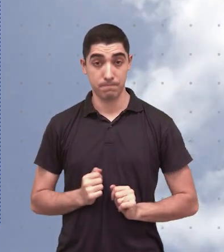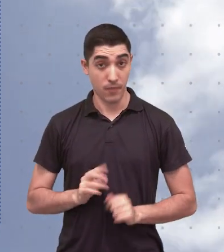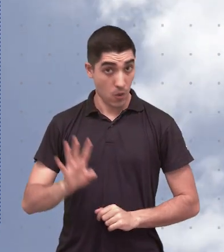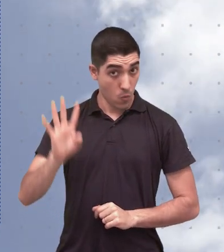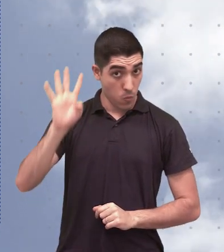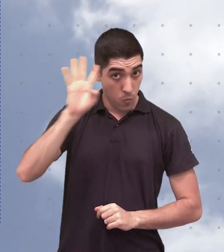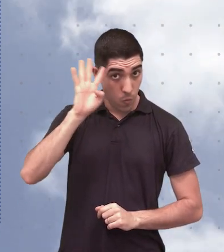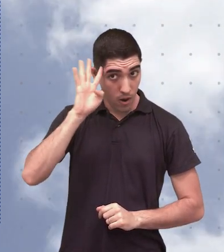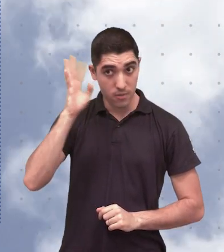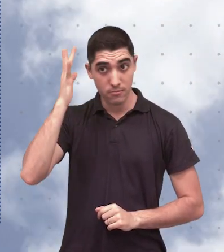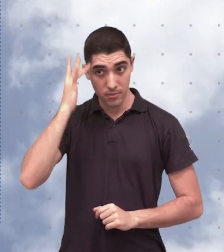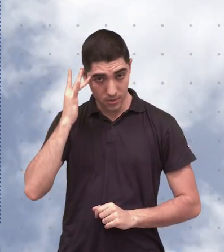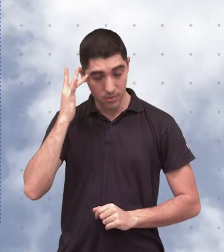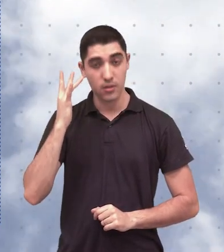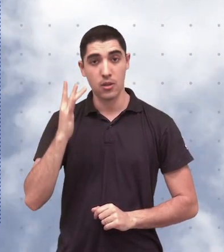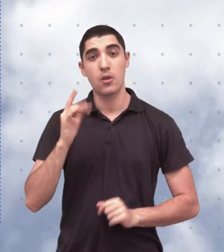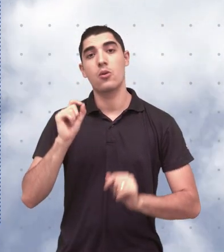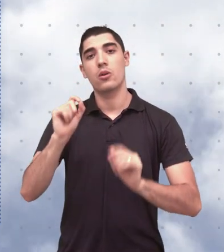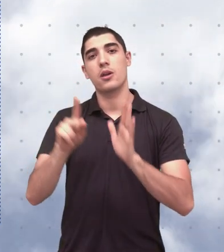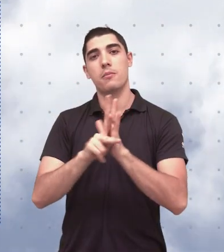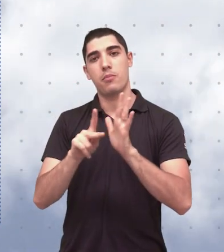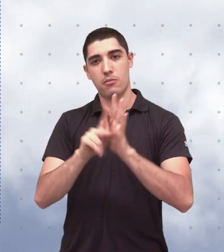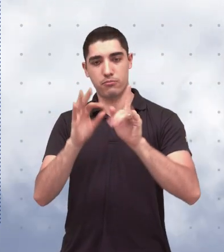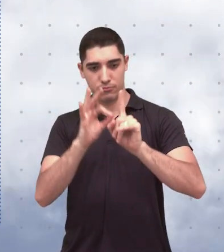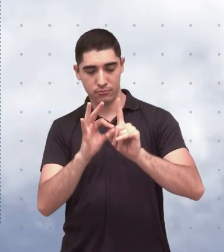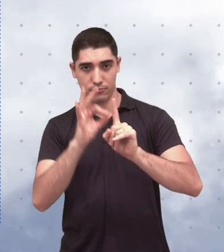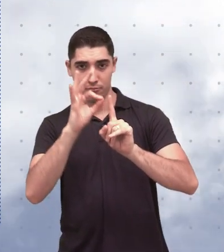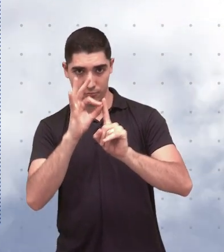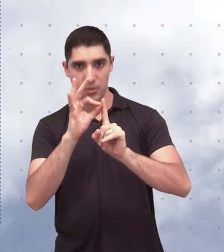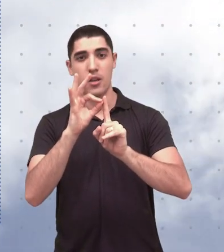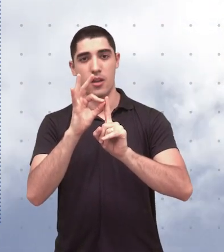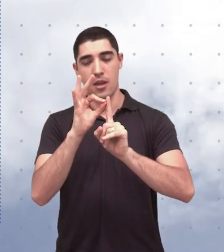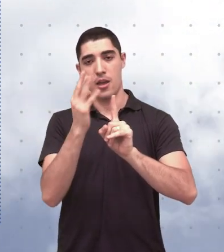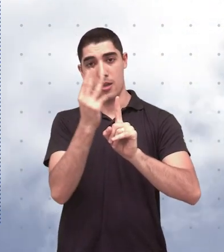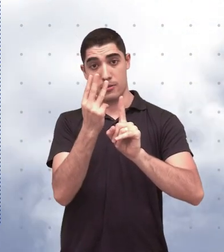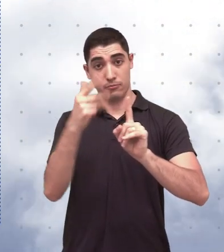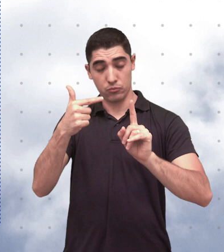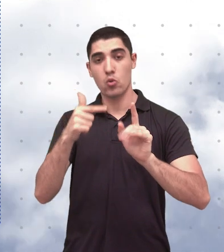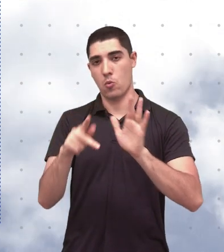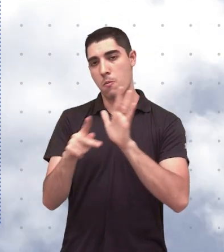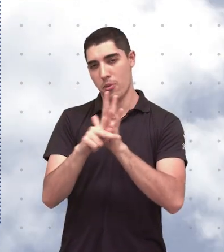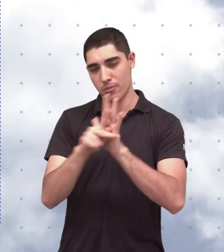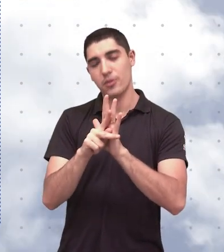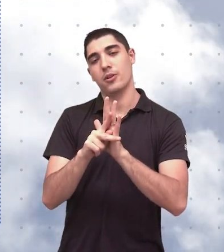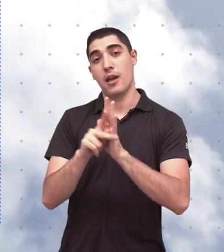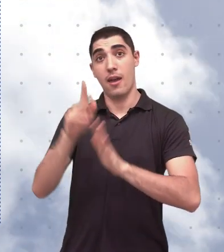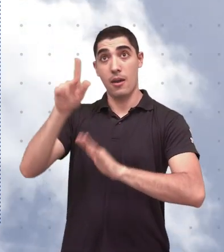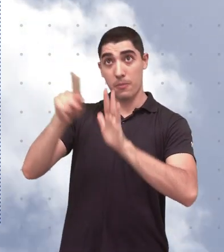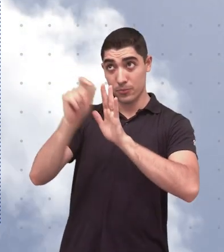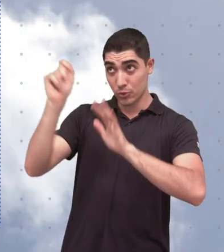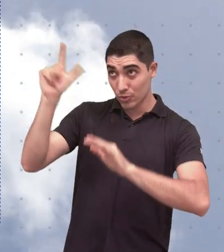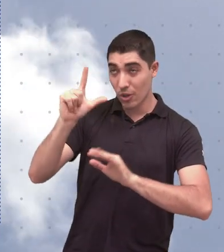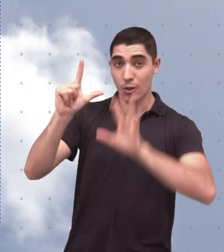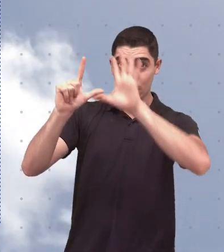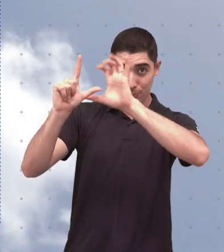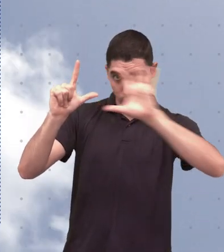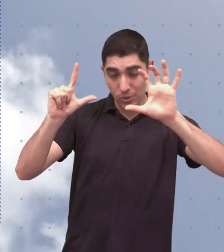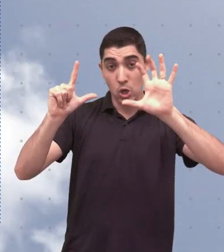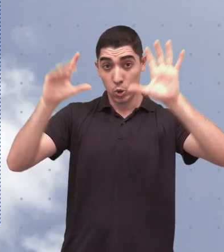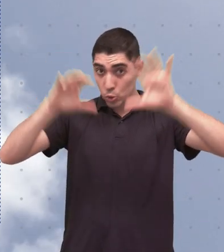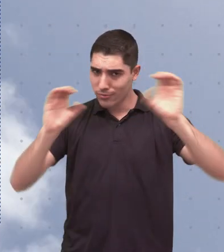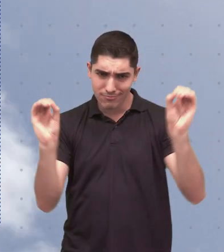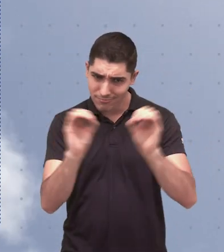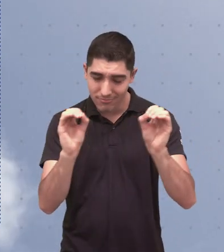graus. Na quarta-feira, o dia começa com sol entre poucas nuvens e deve permanecer assim durante toda a tarde. Não deve chover. A